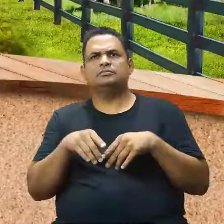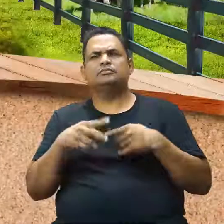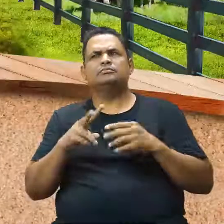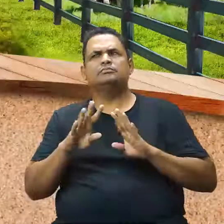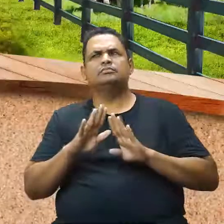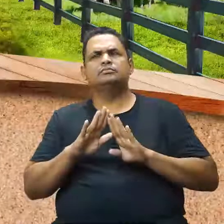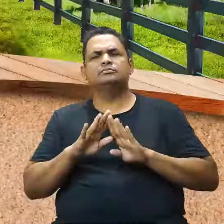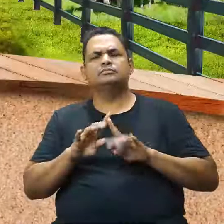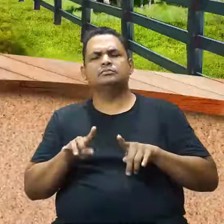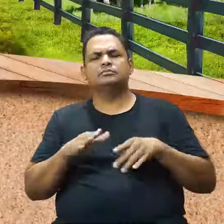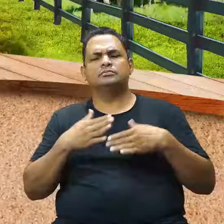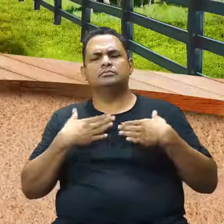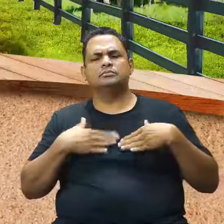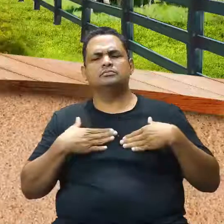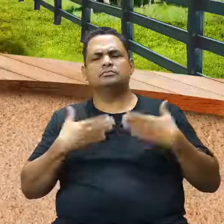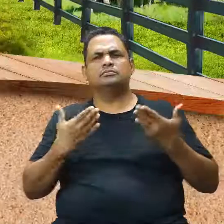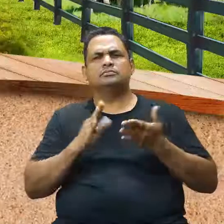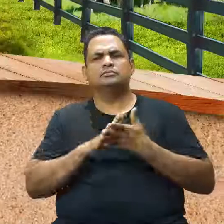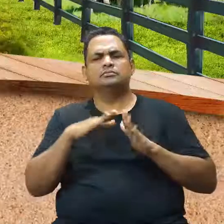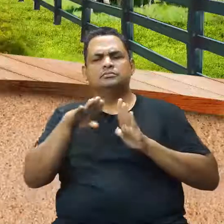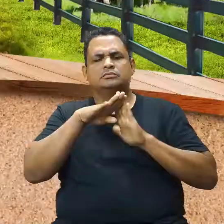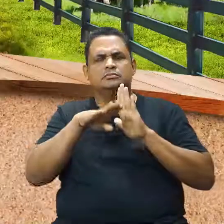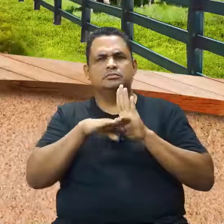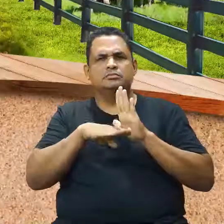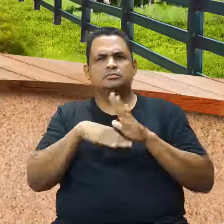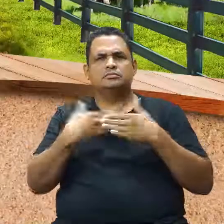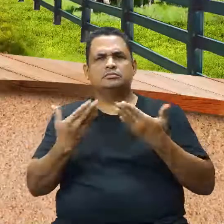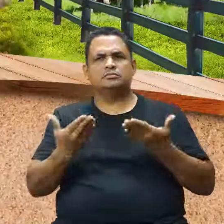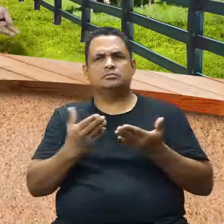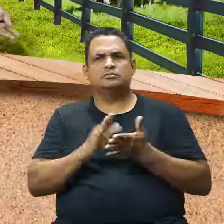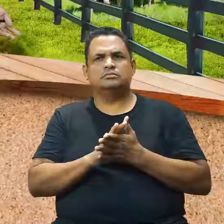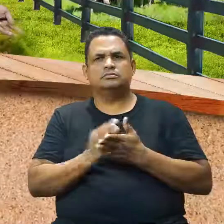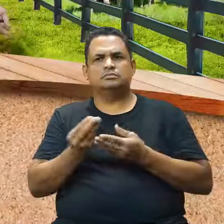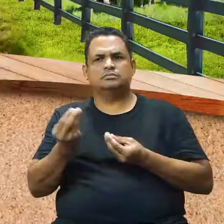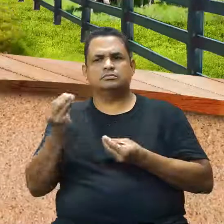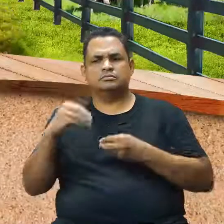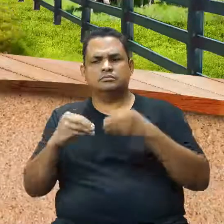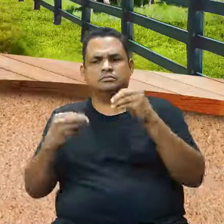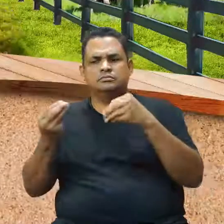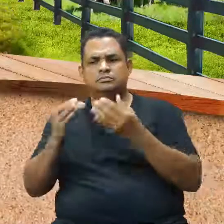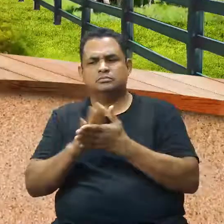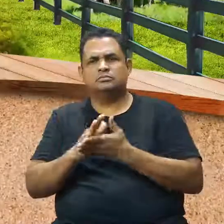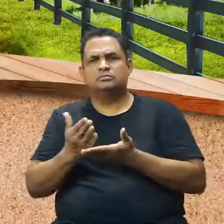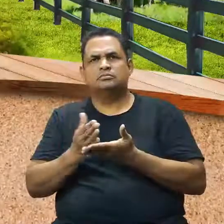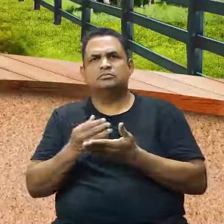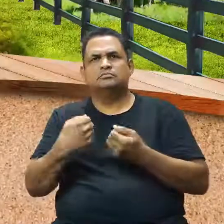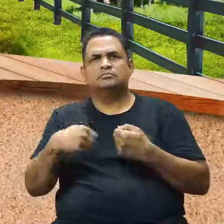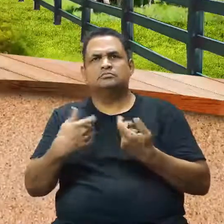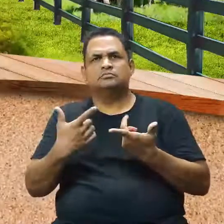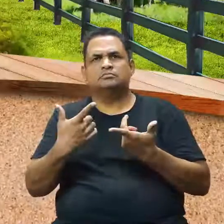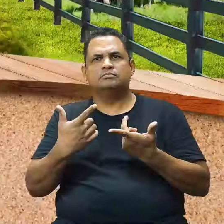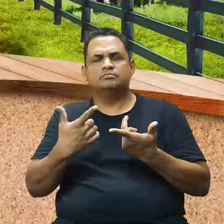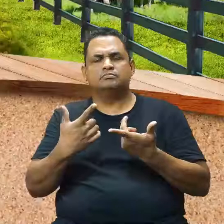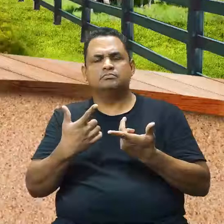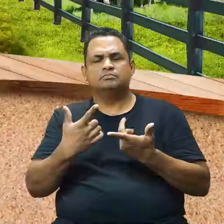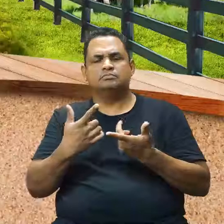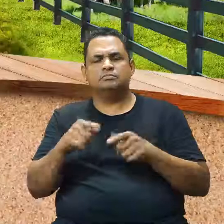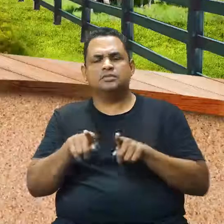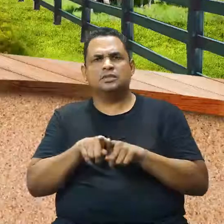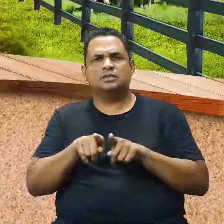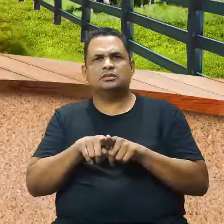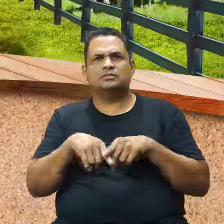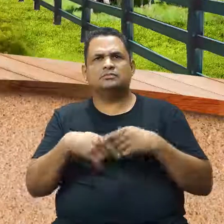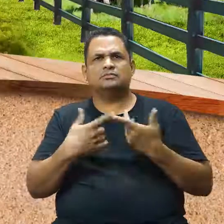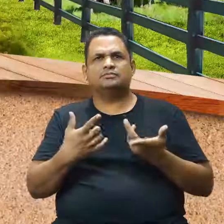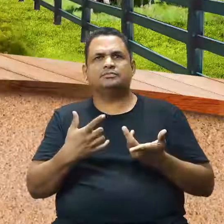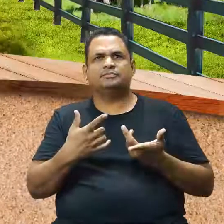aí. Além de fazer esse levantamento das cultivares, eu tenho que fazer o levantamento